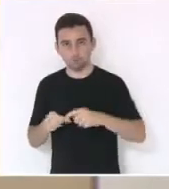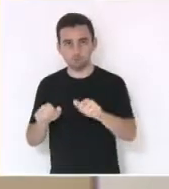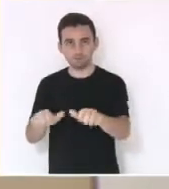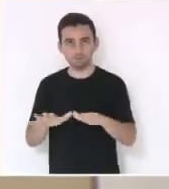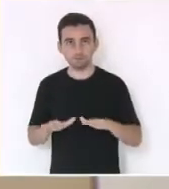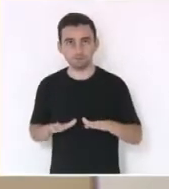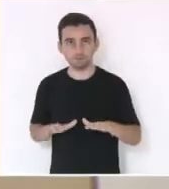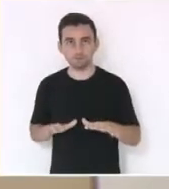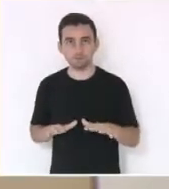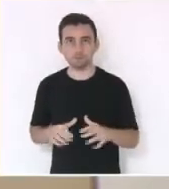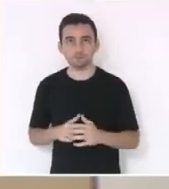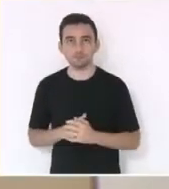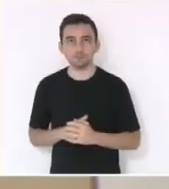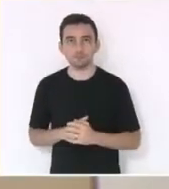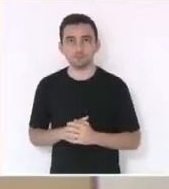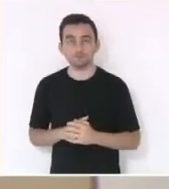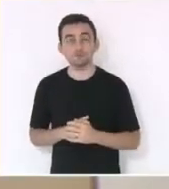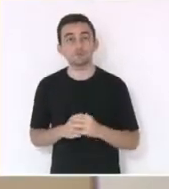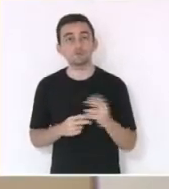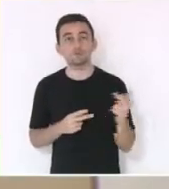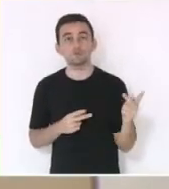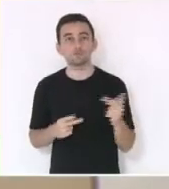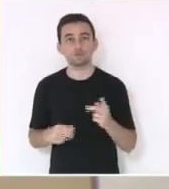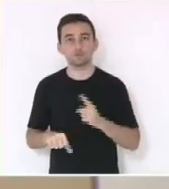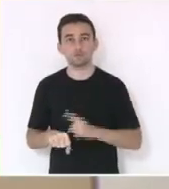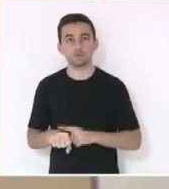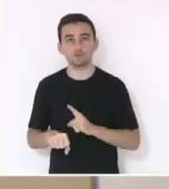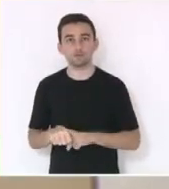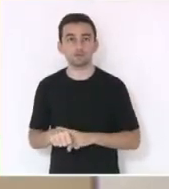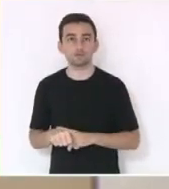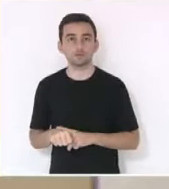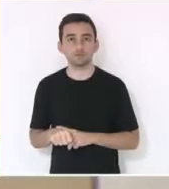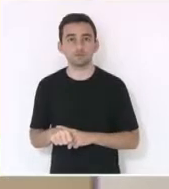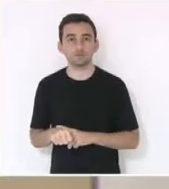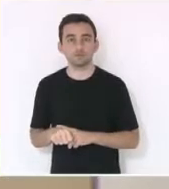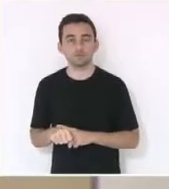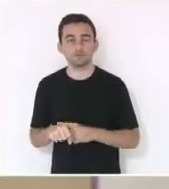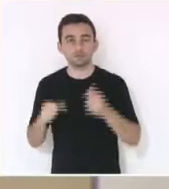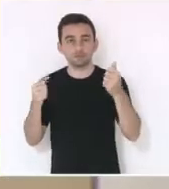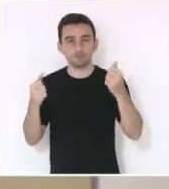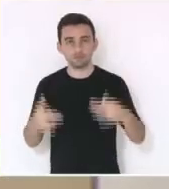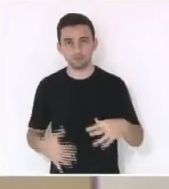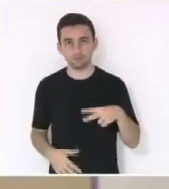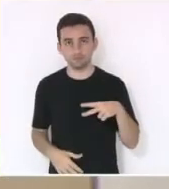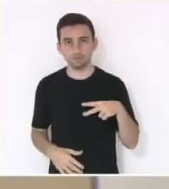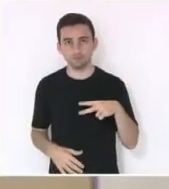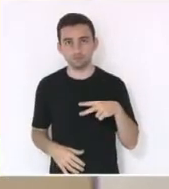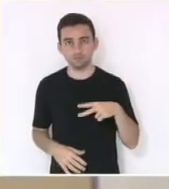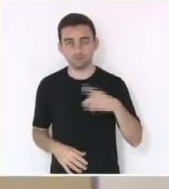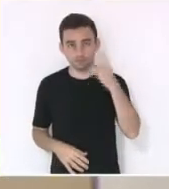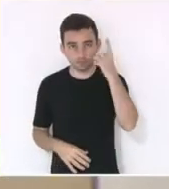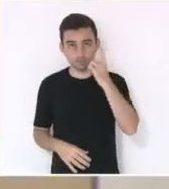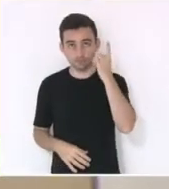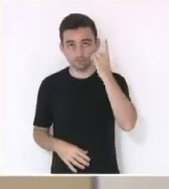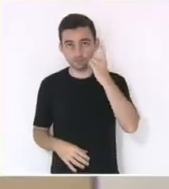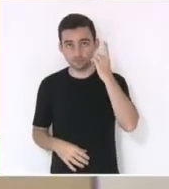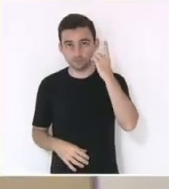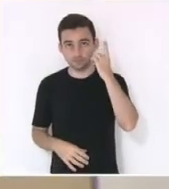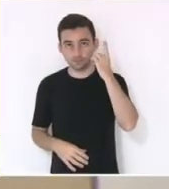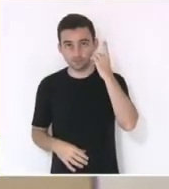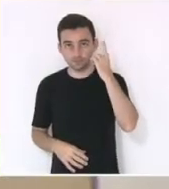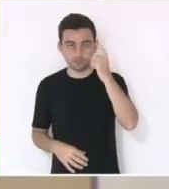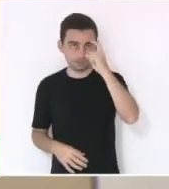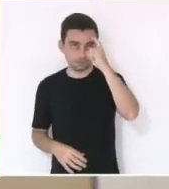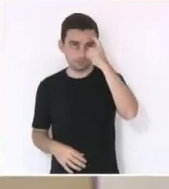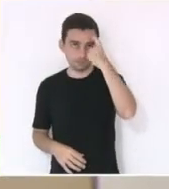e convidamos, no horário de explicações pessoais, o deputado